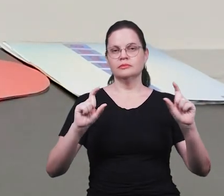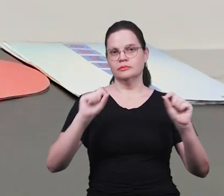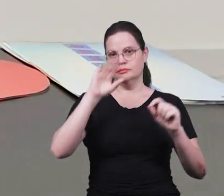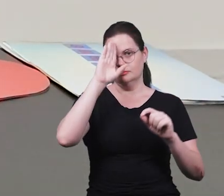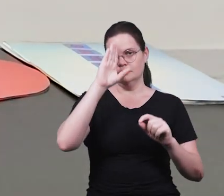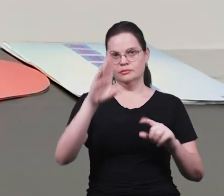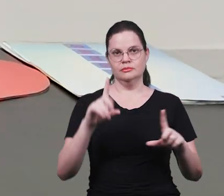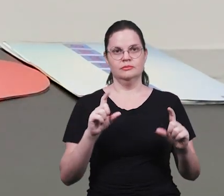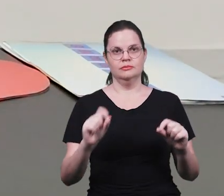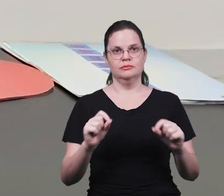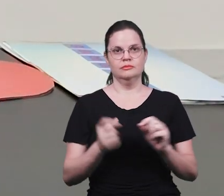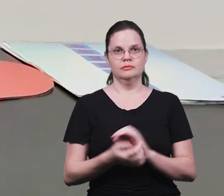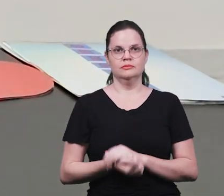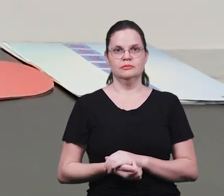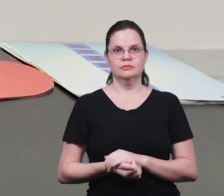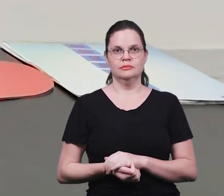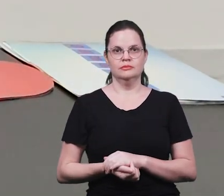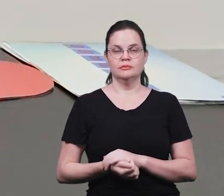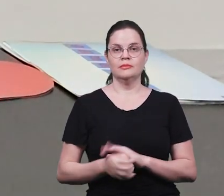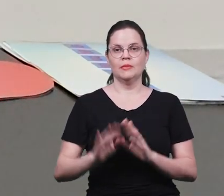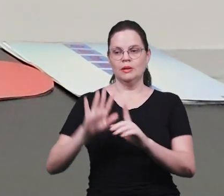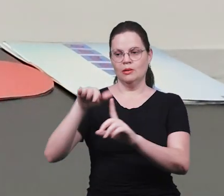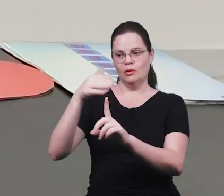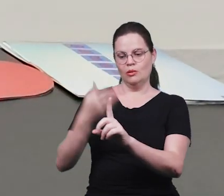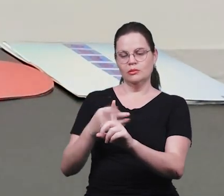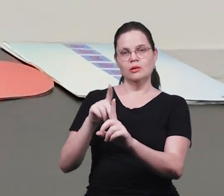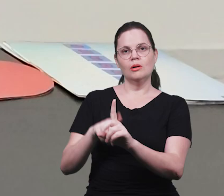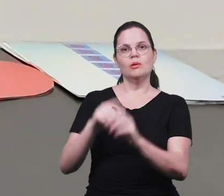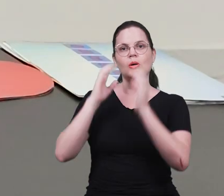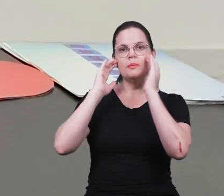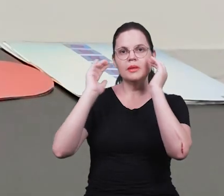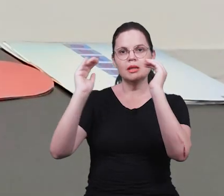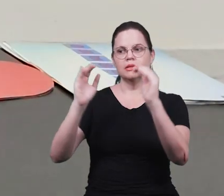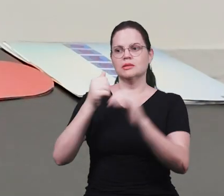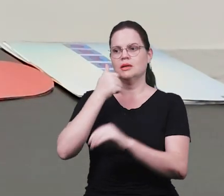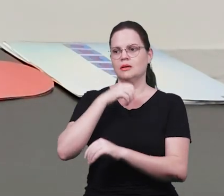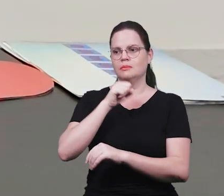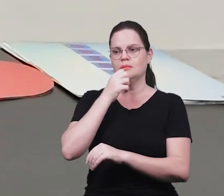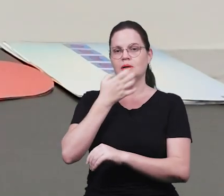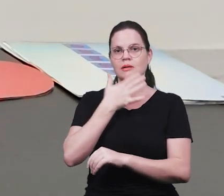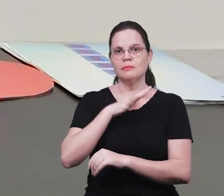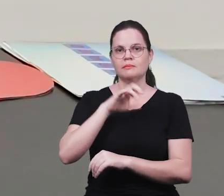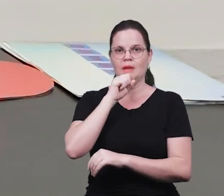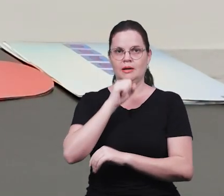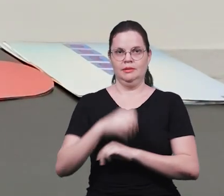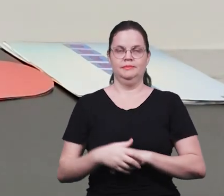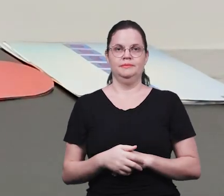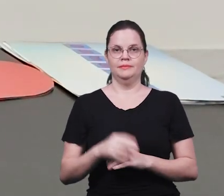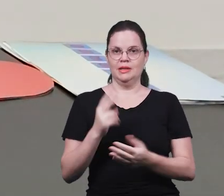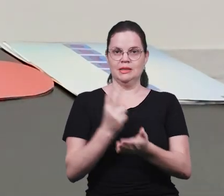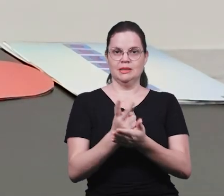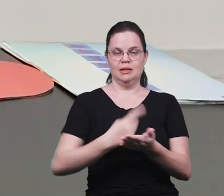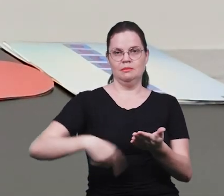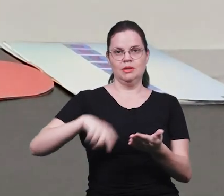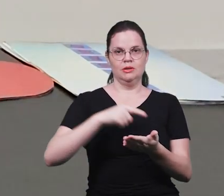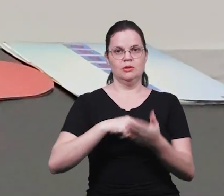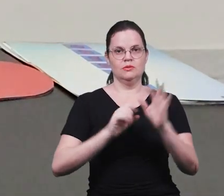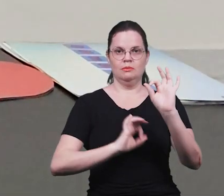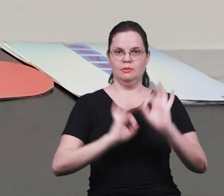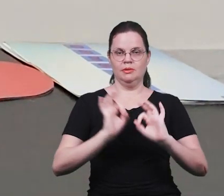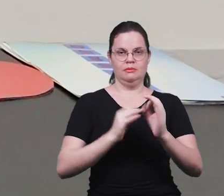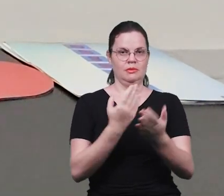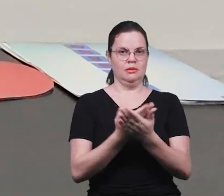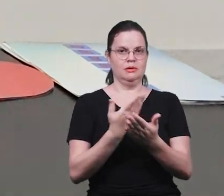dela principal é honra o teu pai e tua mãe. Então, toda vez que nós vamos preparar a aula, nós precisamos